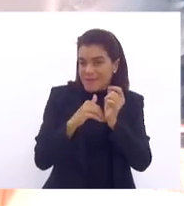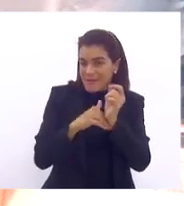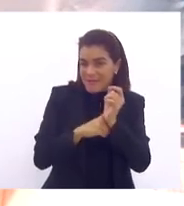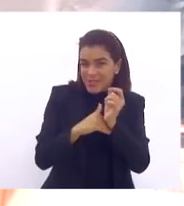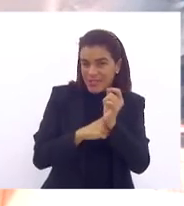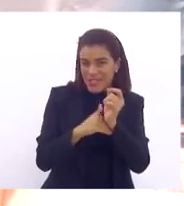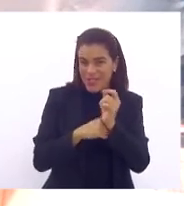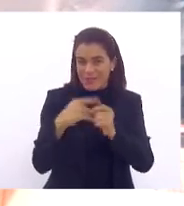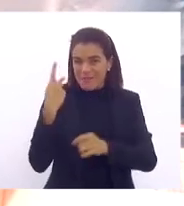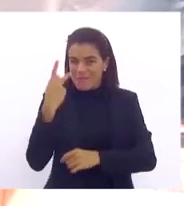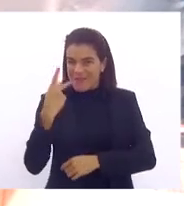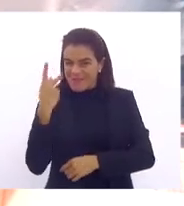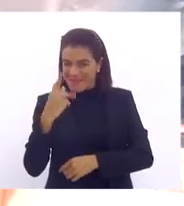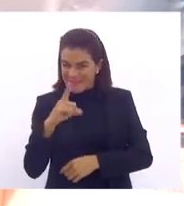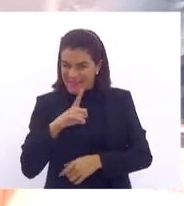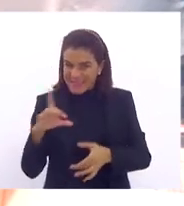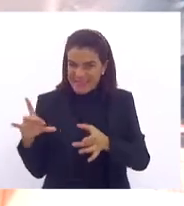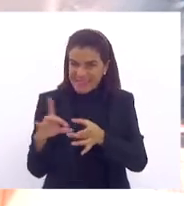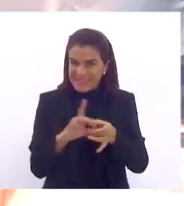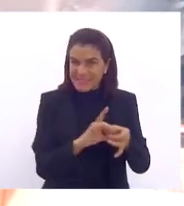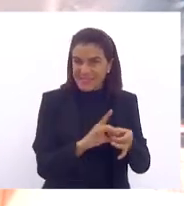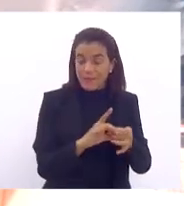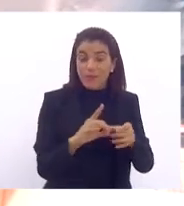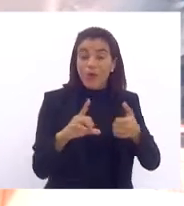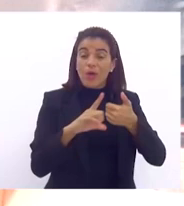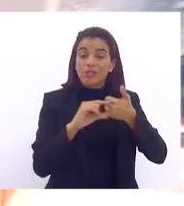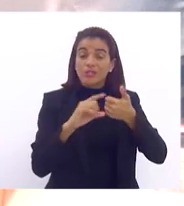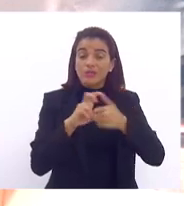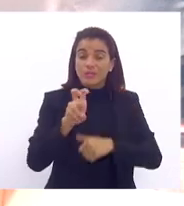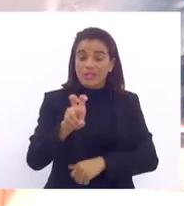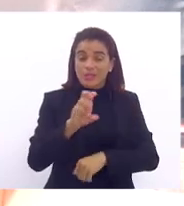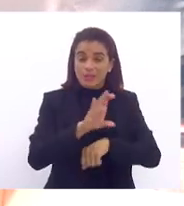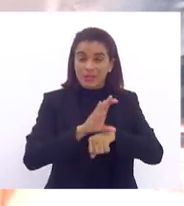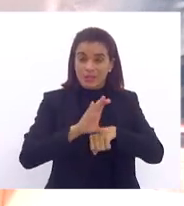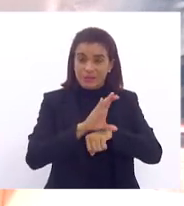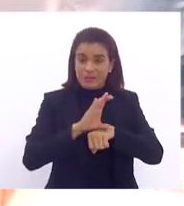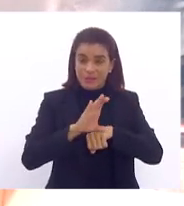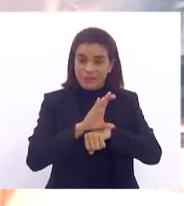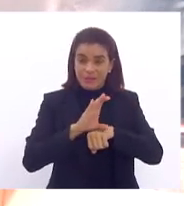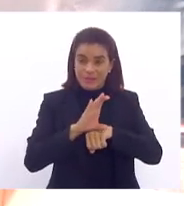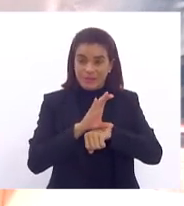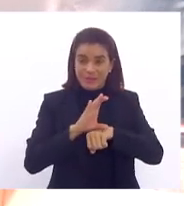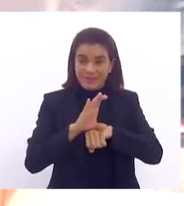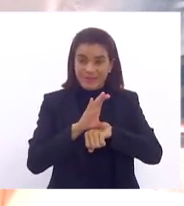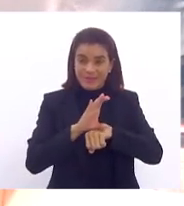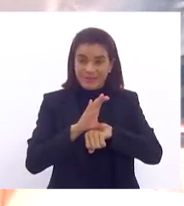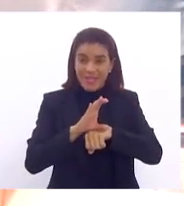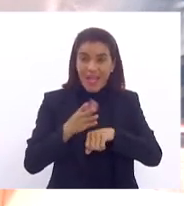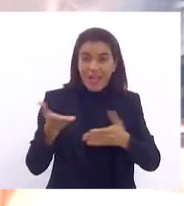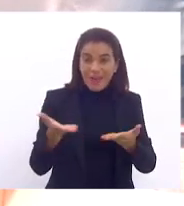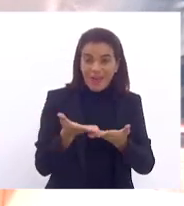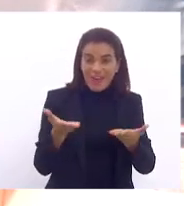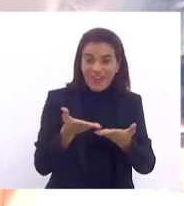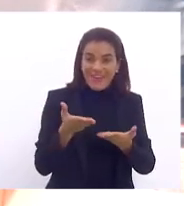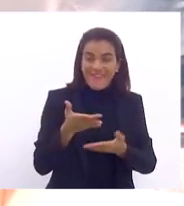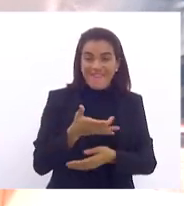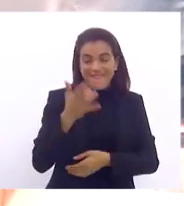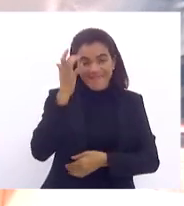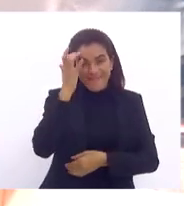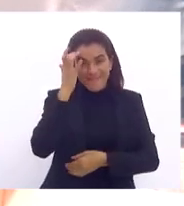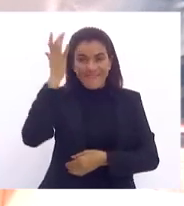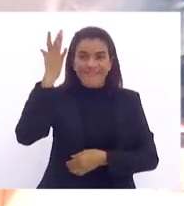parlamentar isso faz algum sentido o artigo 5º da constituição agora citando a agora facilitando and